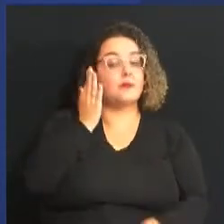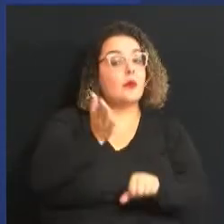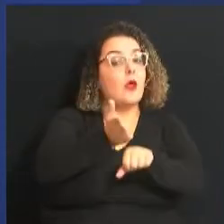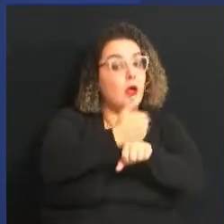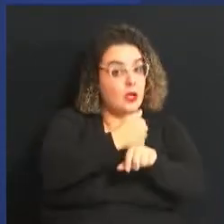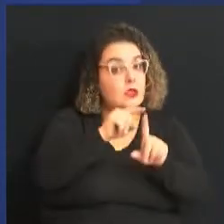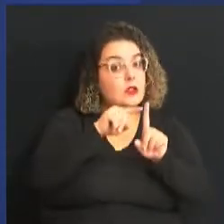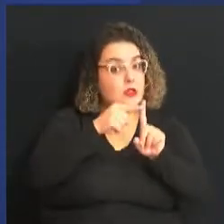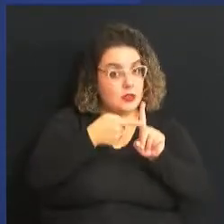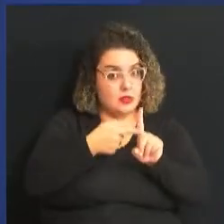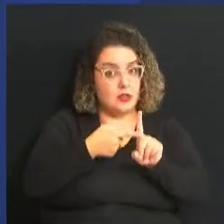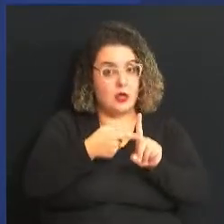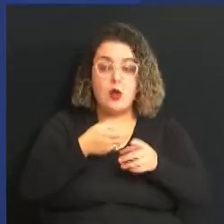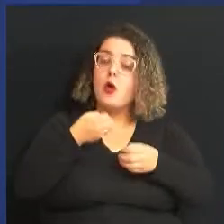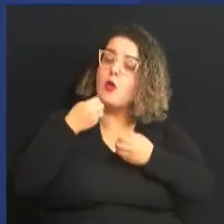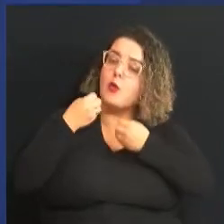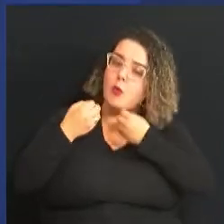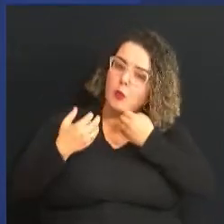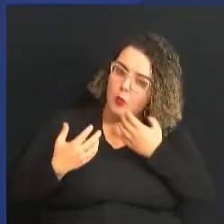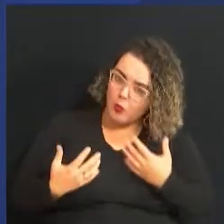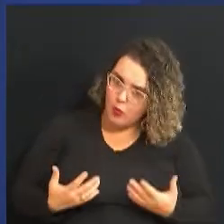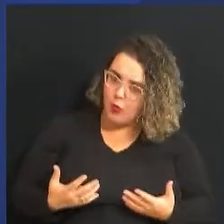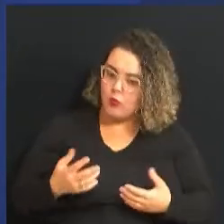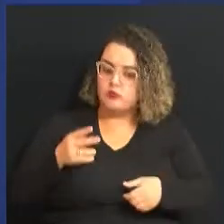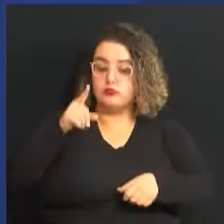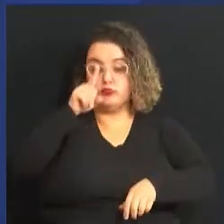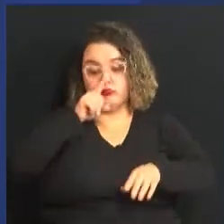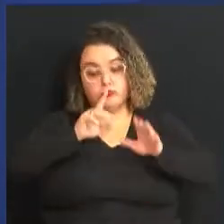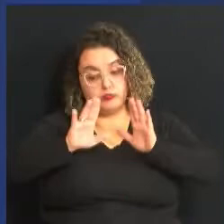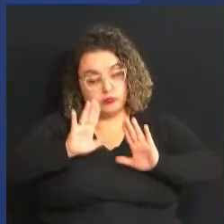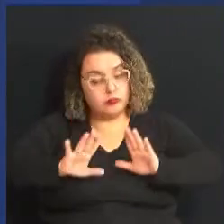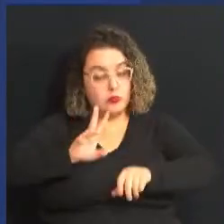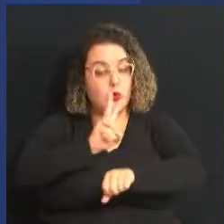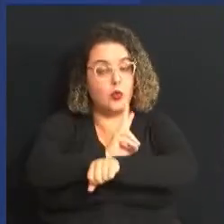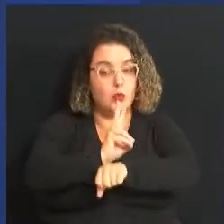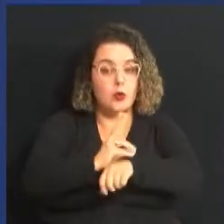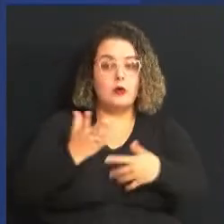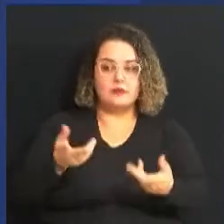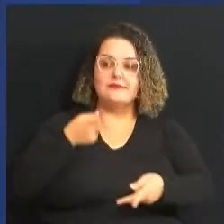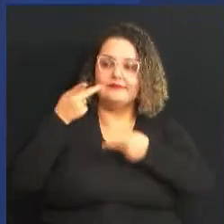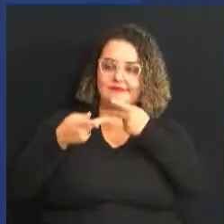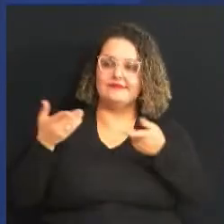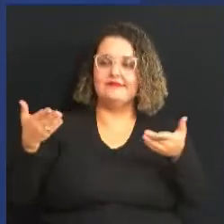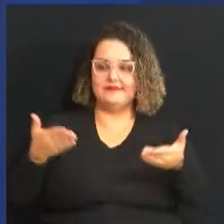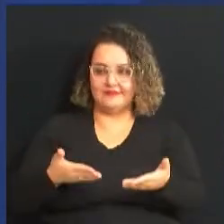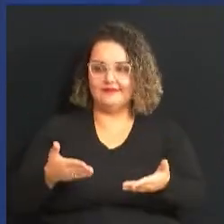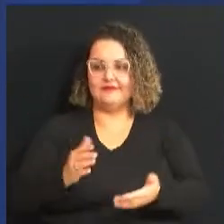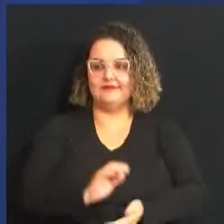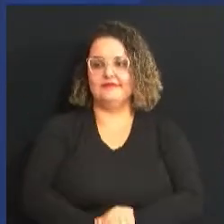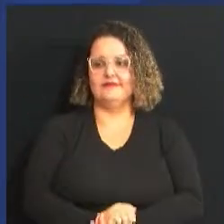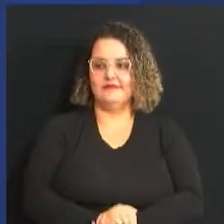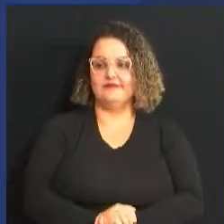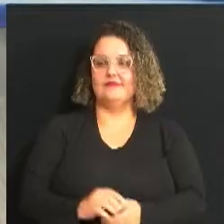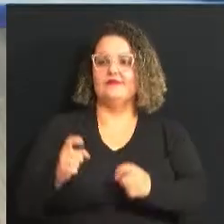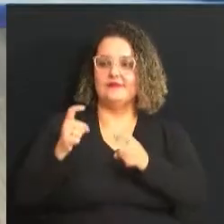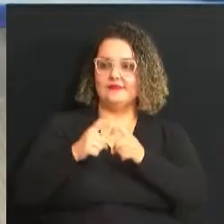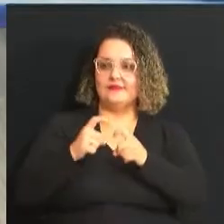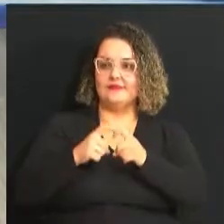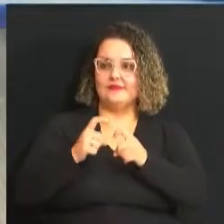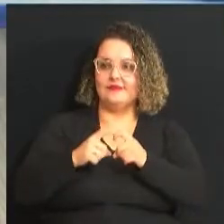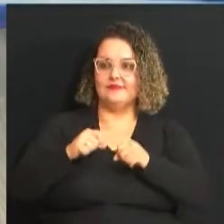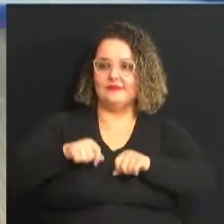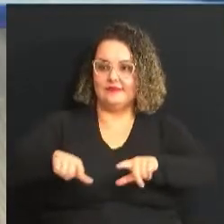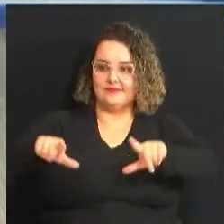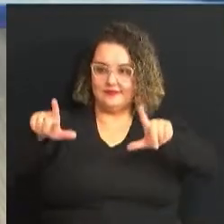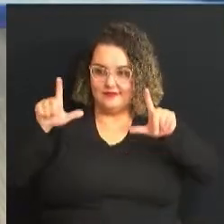engravidar é bom tomar alguns cuidados. E é sobre isso que a gente vai falar aqui com o médico que está aqui na tela